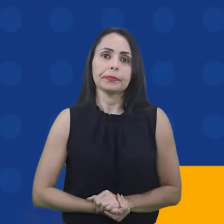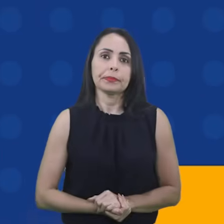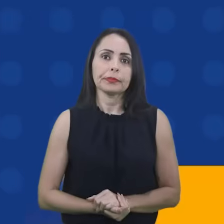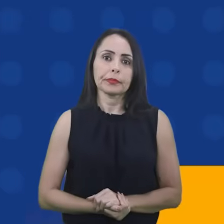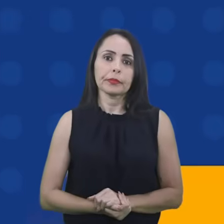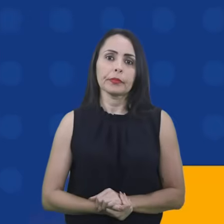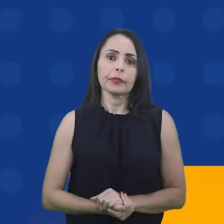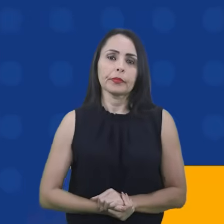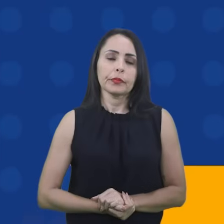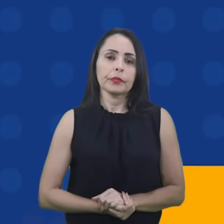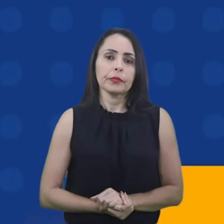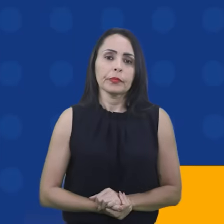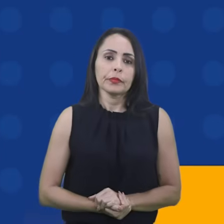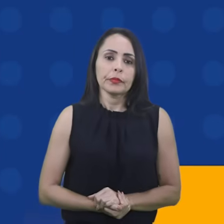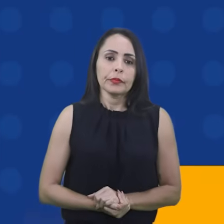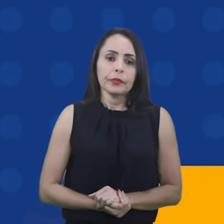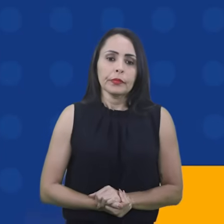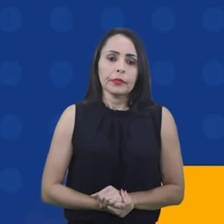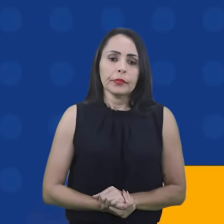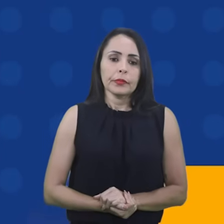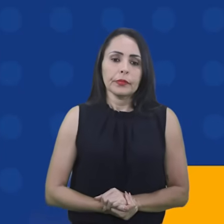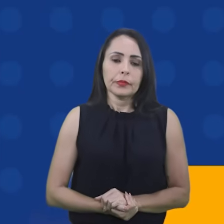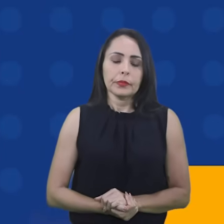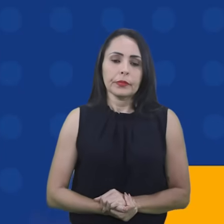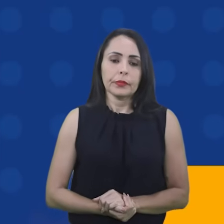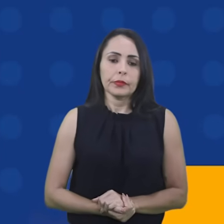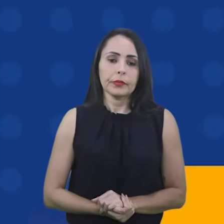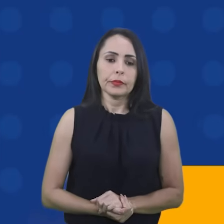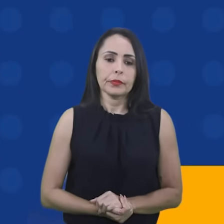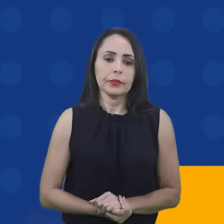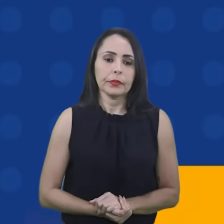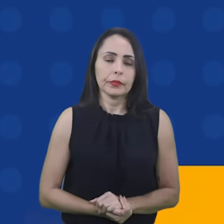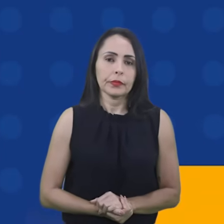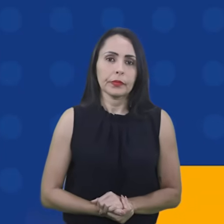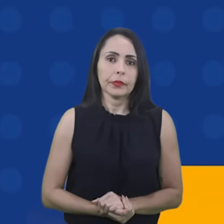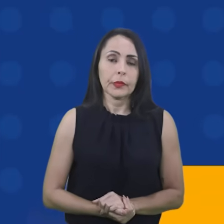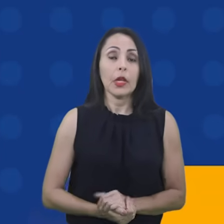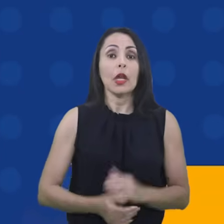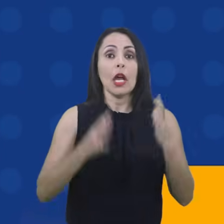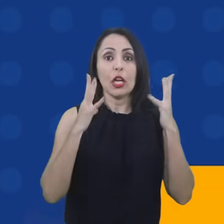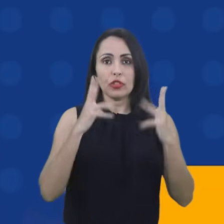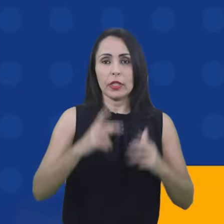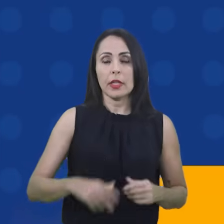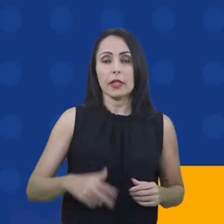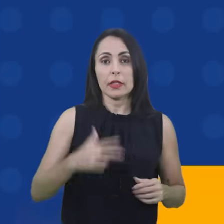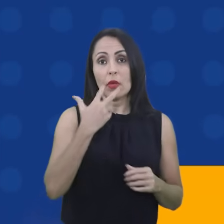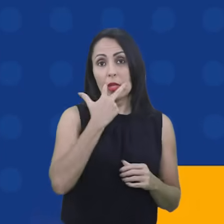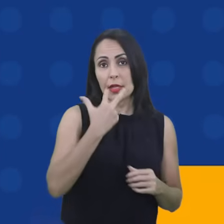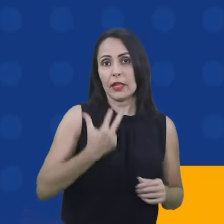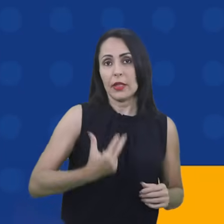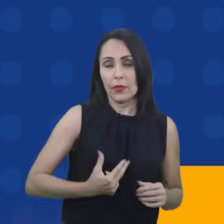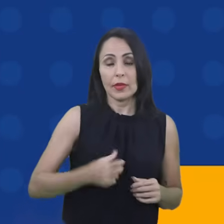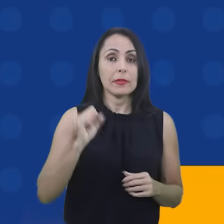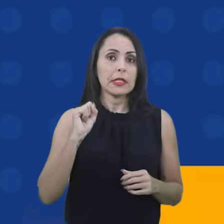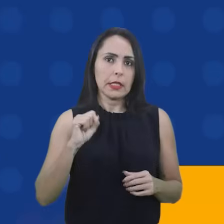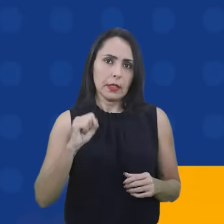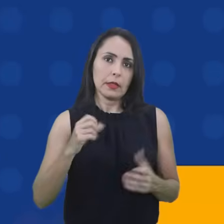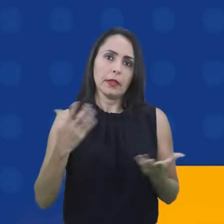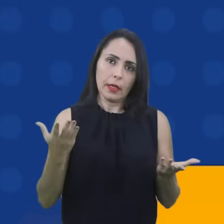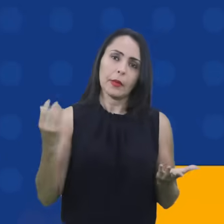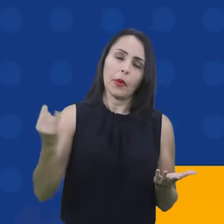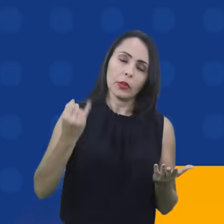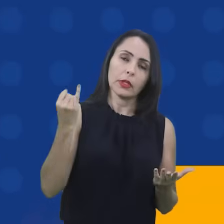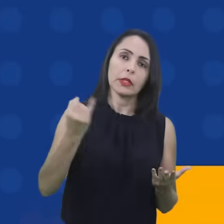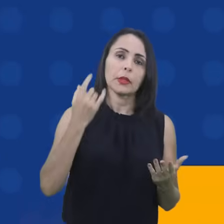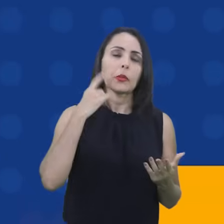gengival. Tranquilo? Bem, sobre a higienização da língua, ela é sim, né, necessária para